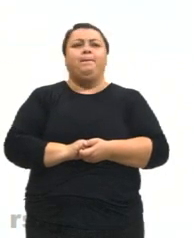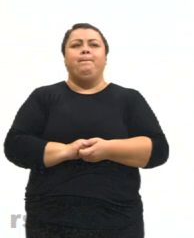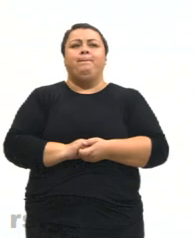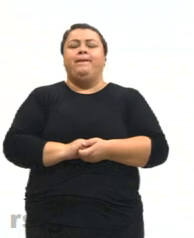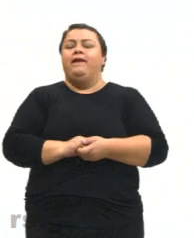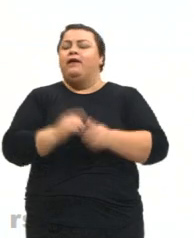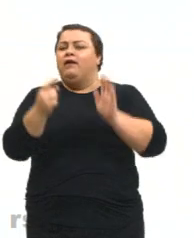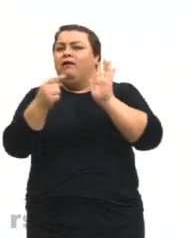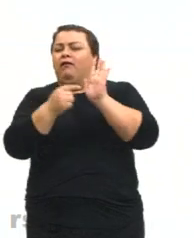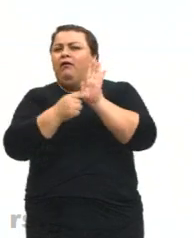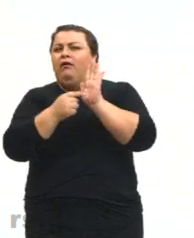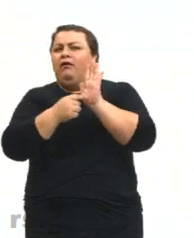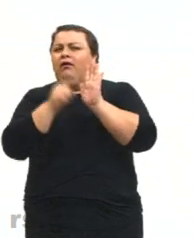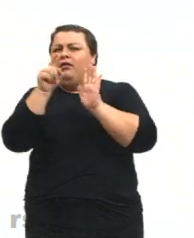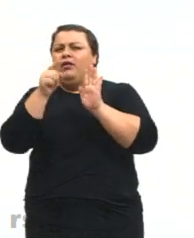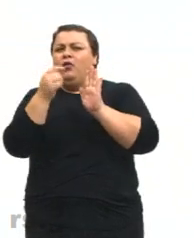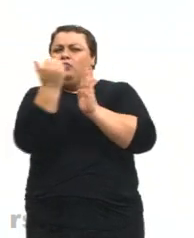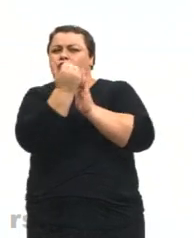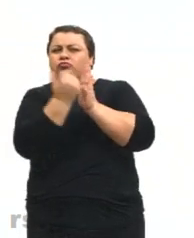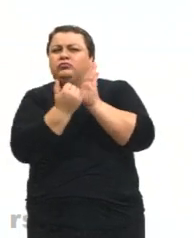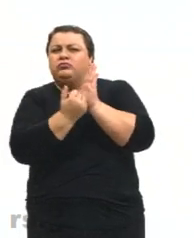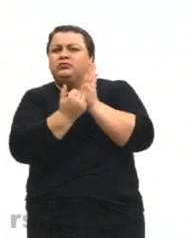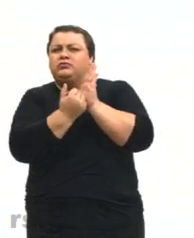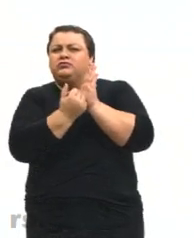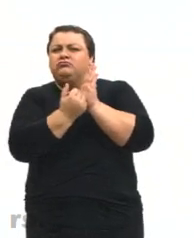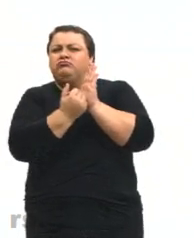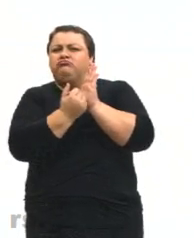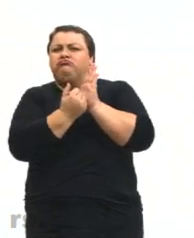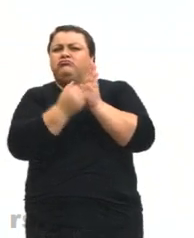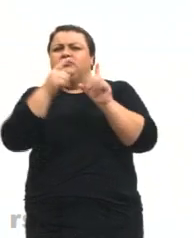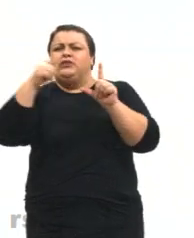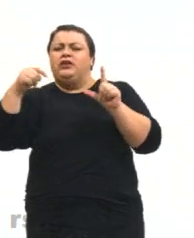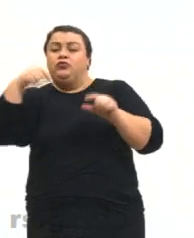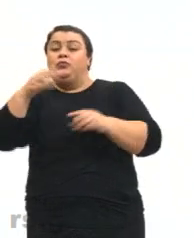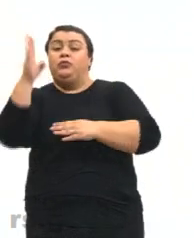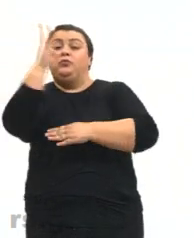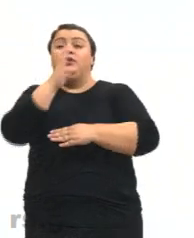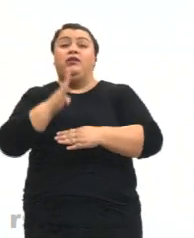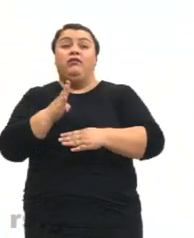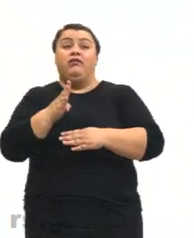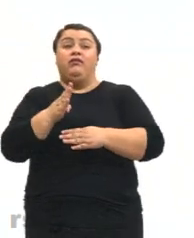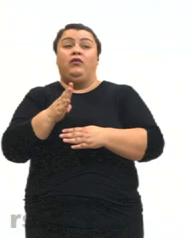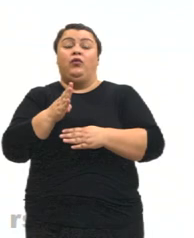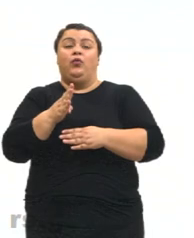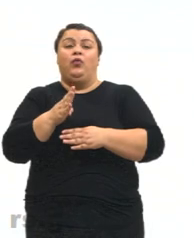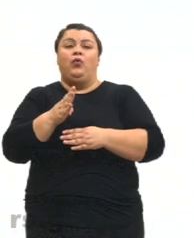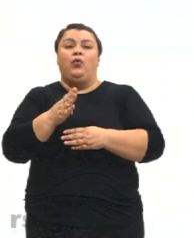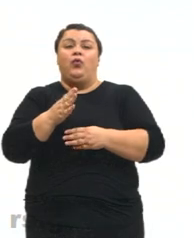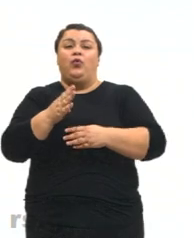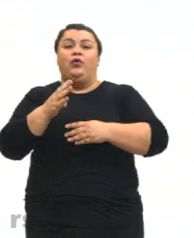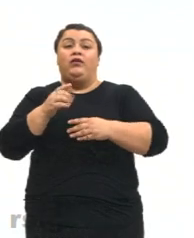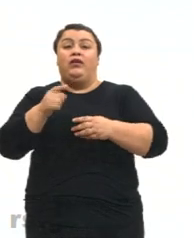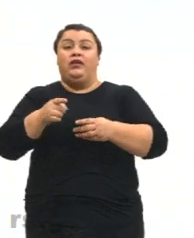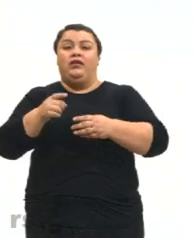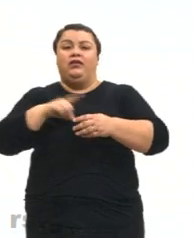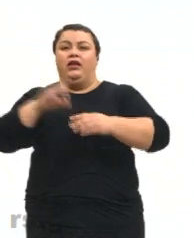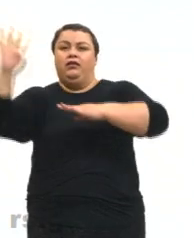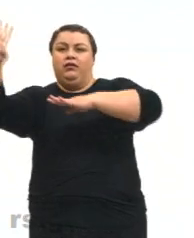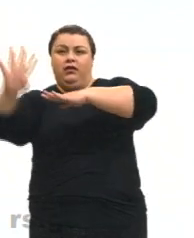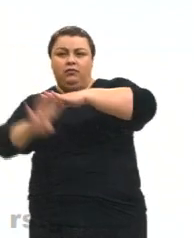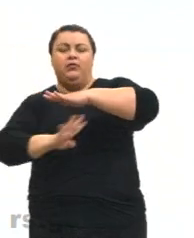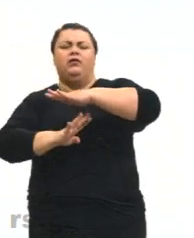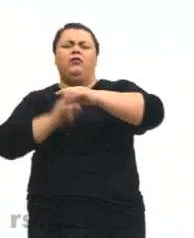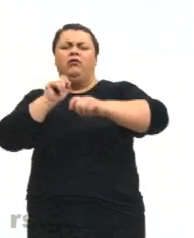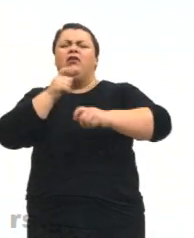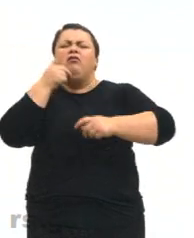O que que a gente trouxe alguns dados né sobre esse esse Brasil aí que tá nessa Rota das migrações eu queria que tu